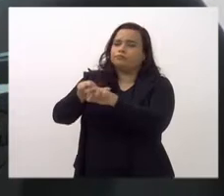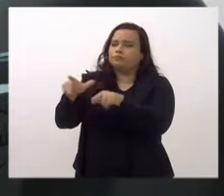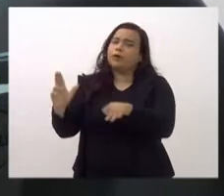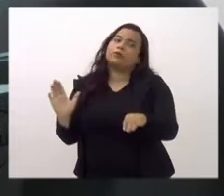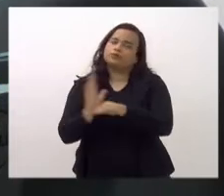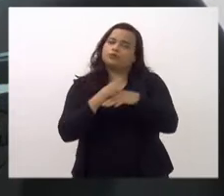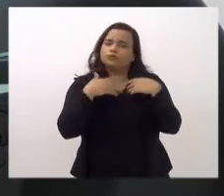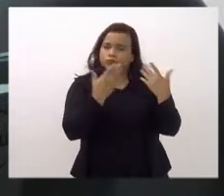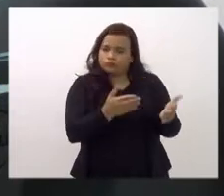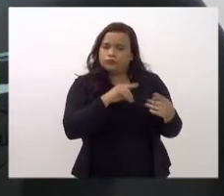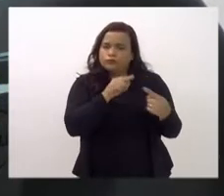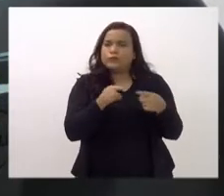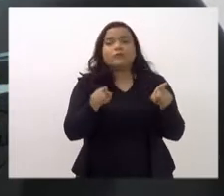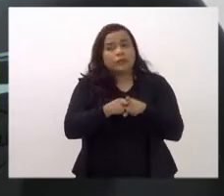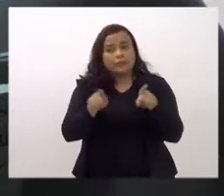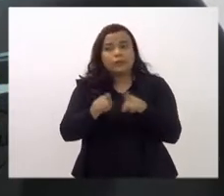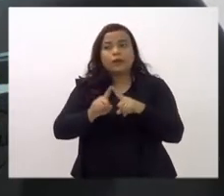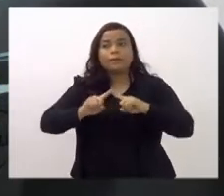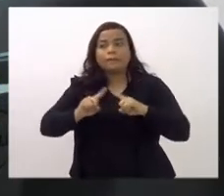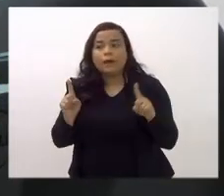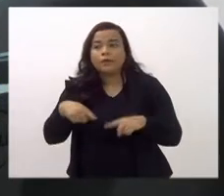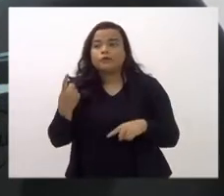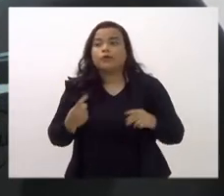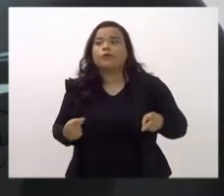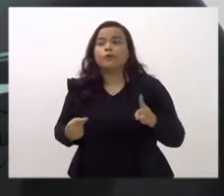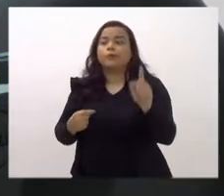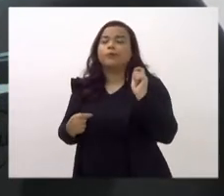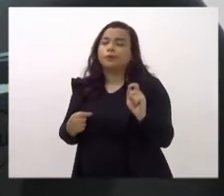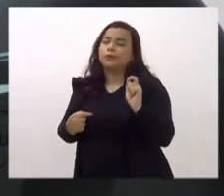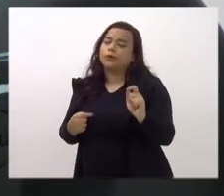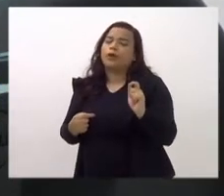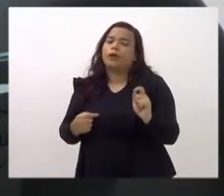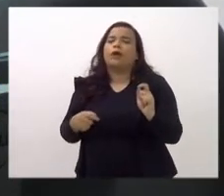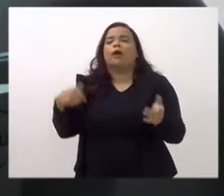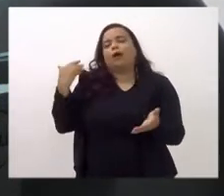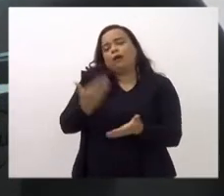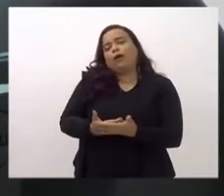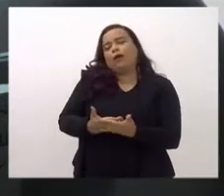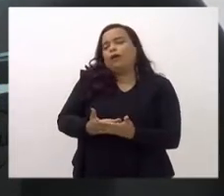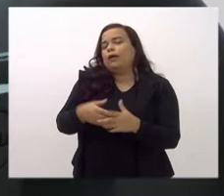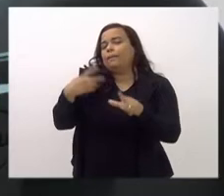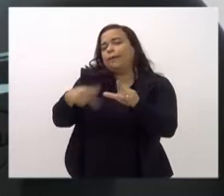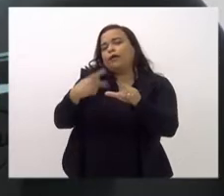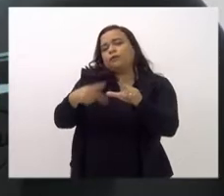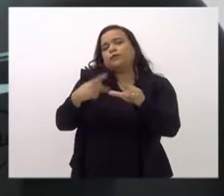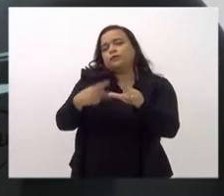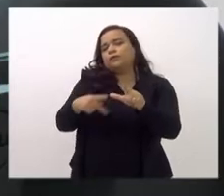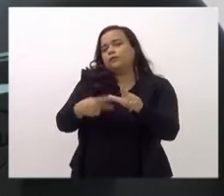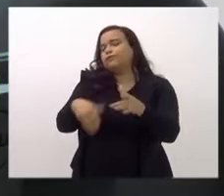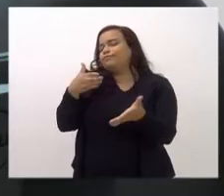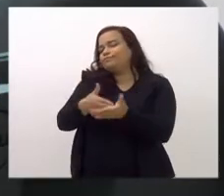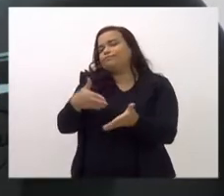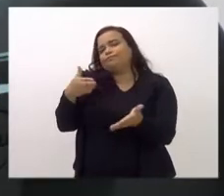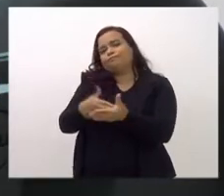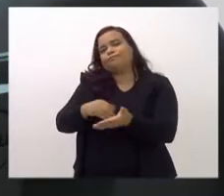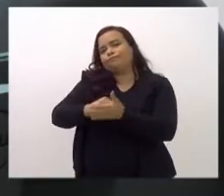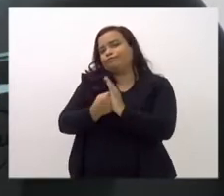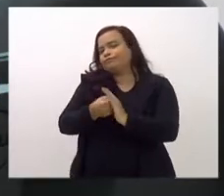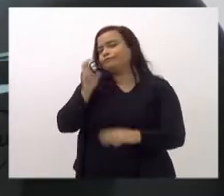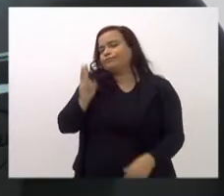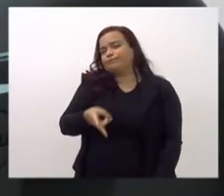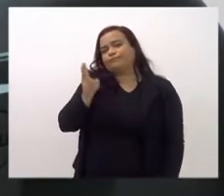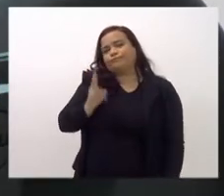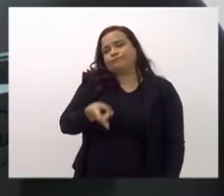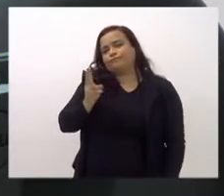isso, mas continuamos sem que o passe livre para os estudantes do curso subsequente